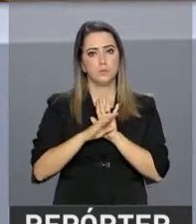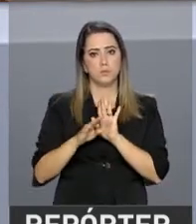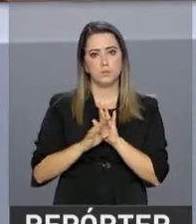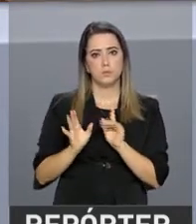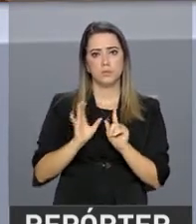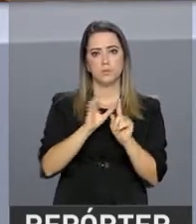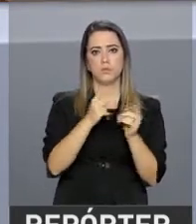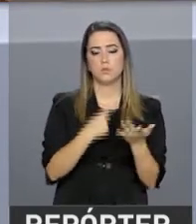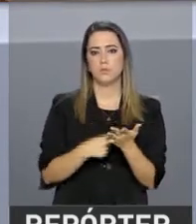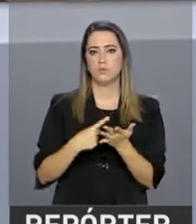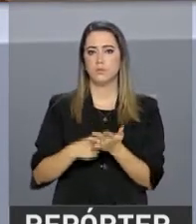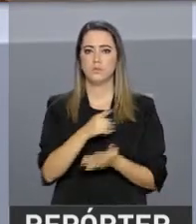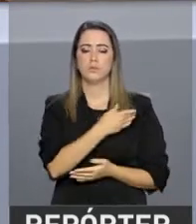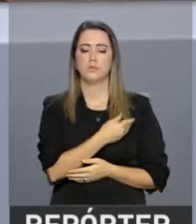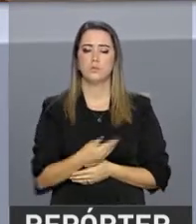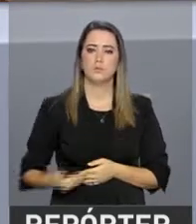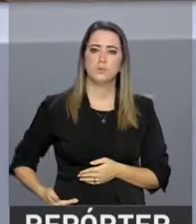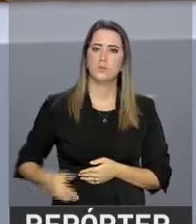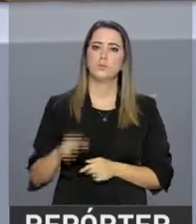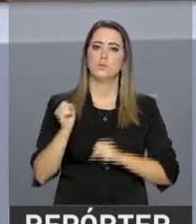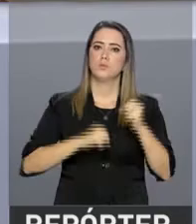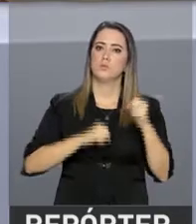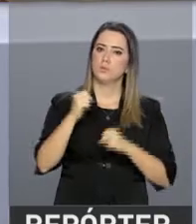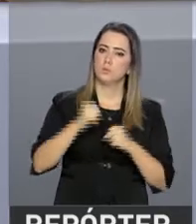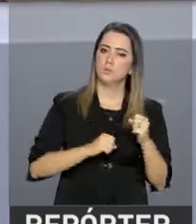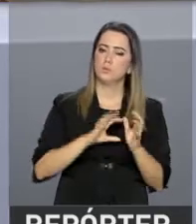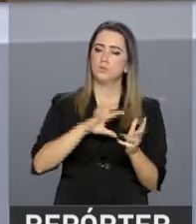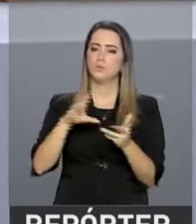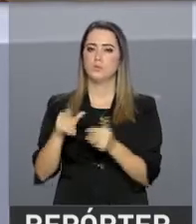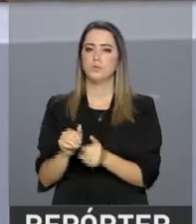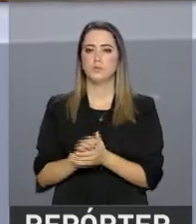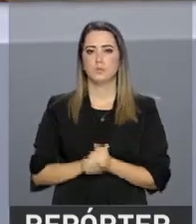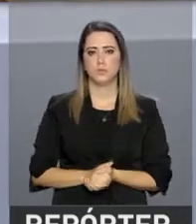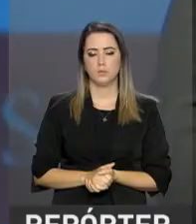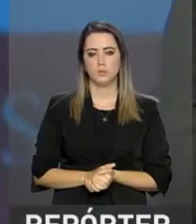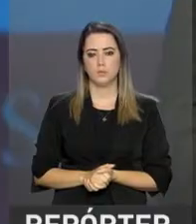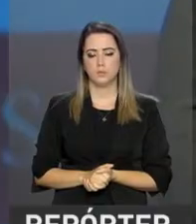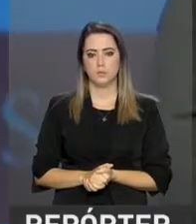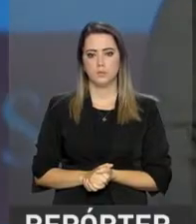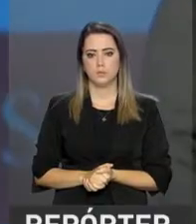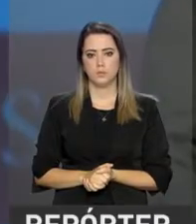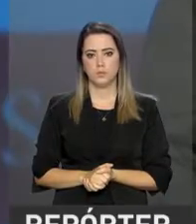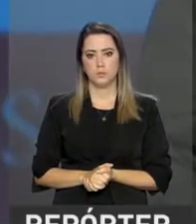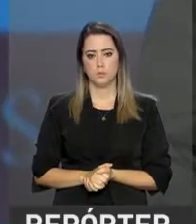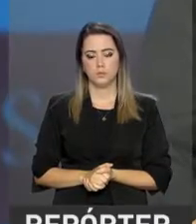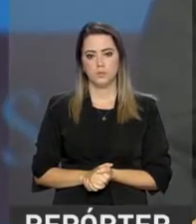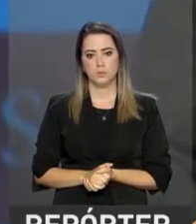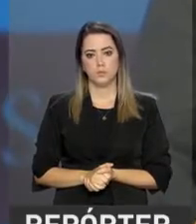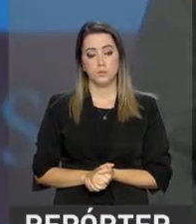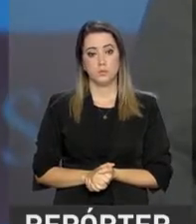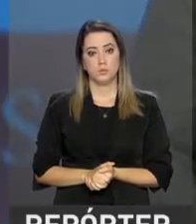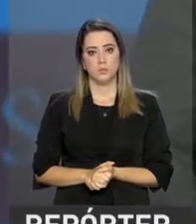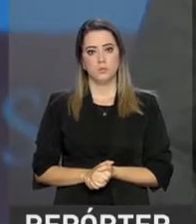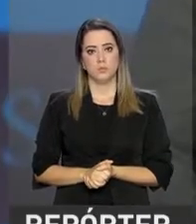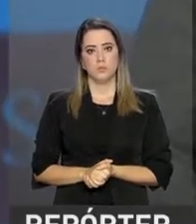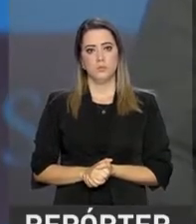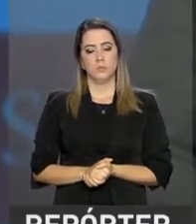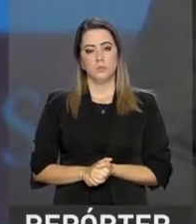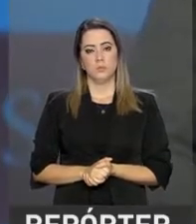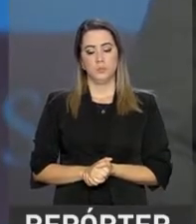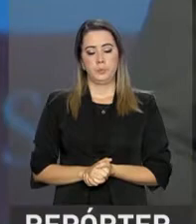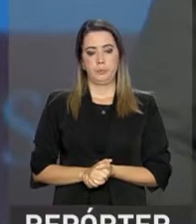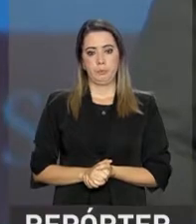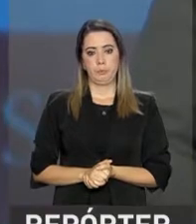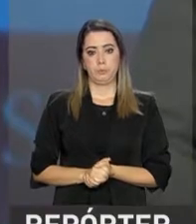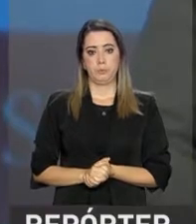reflete o compromisso do governo com uma indústria e com o planeta estou tendo o privilégio